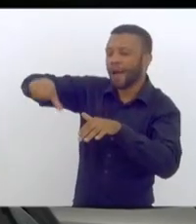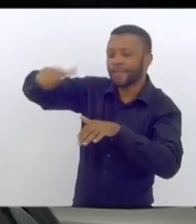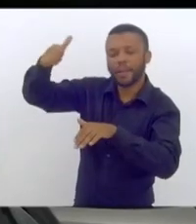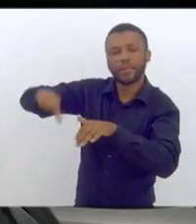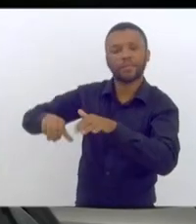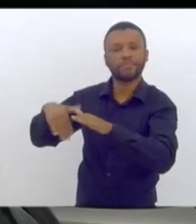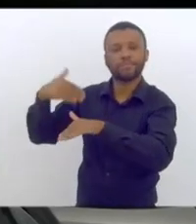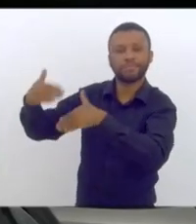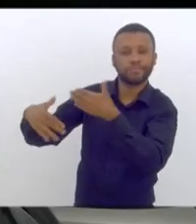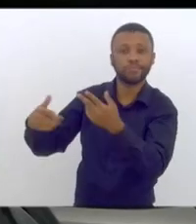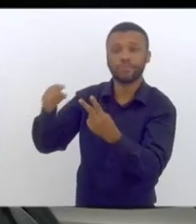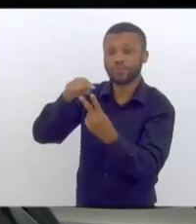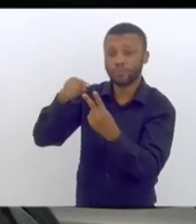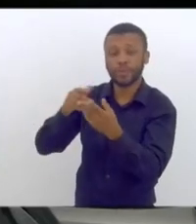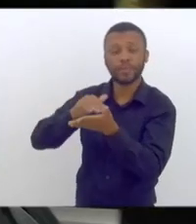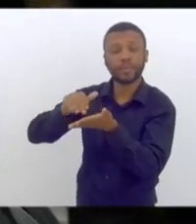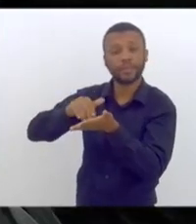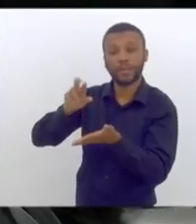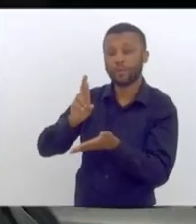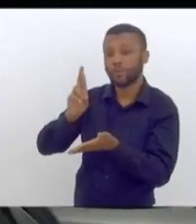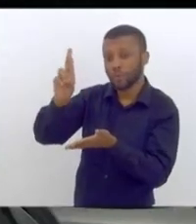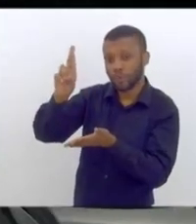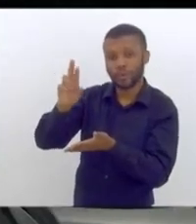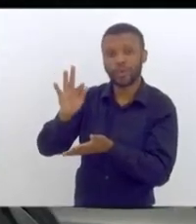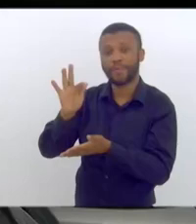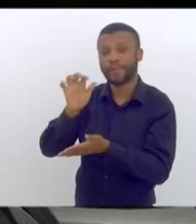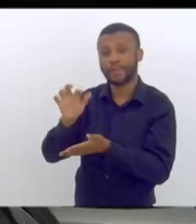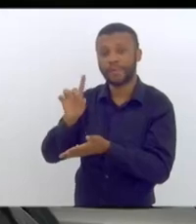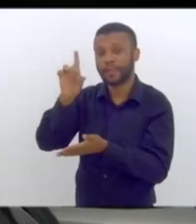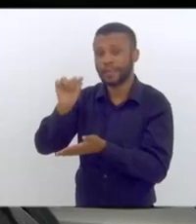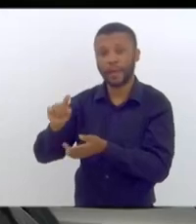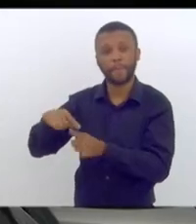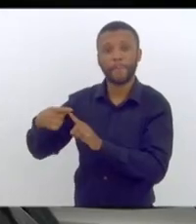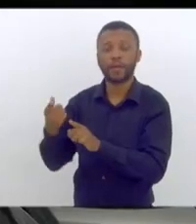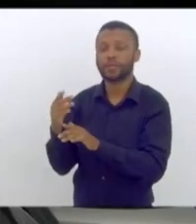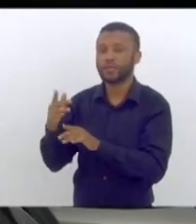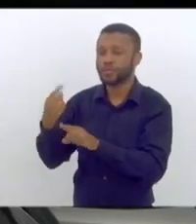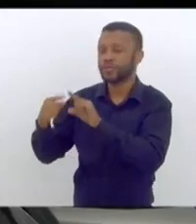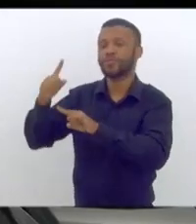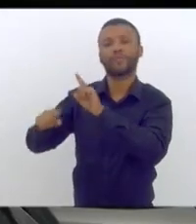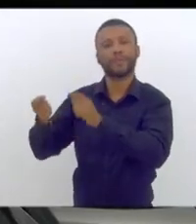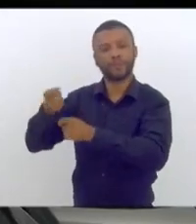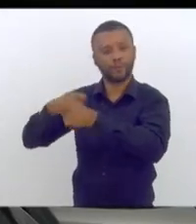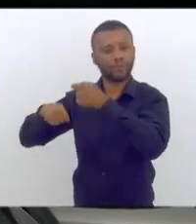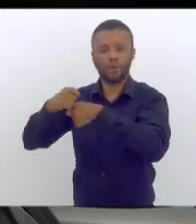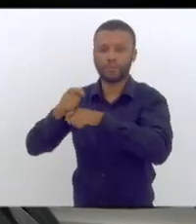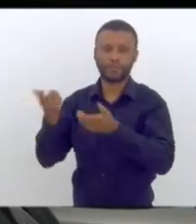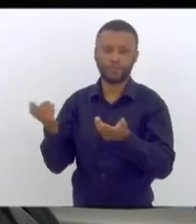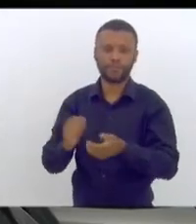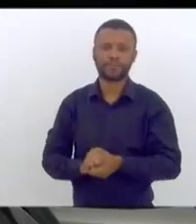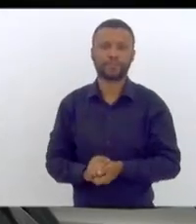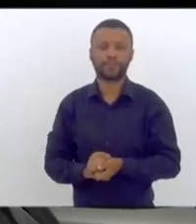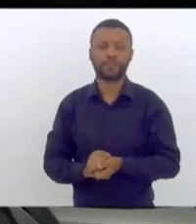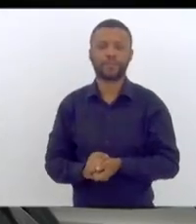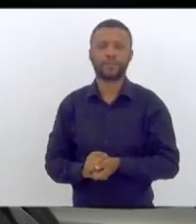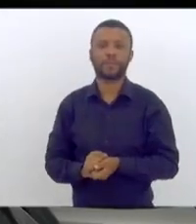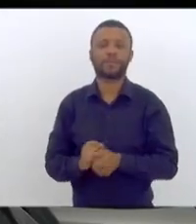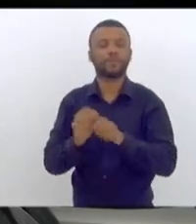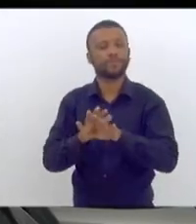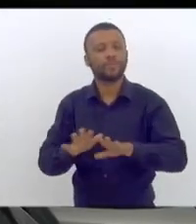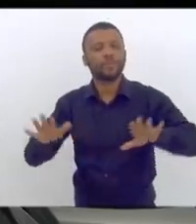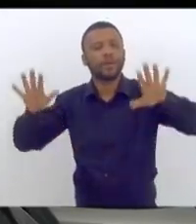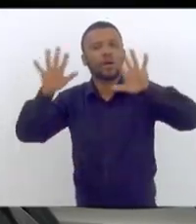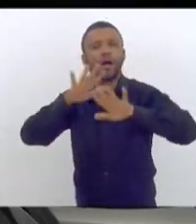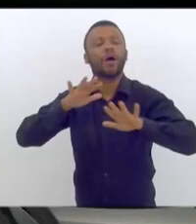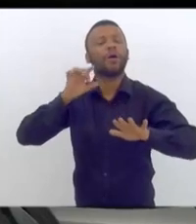fazenda e desenvolvimento econômico então em linhas Gerais A ideia é fazer uma reforma mais